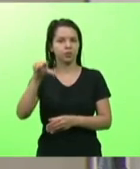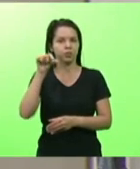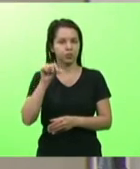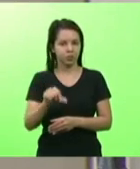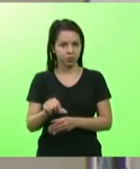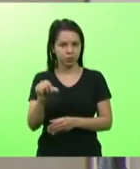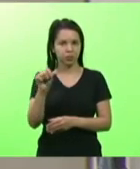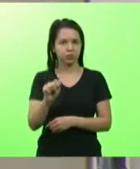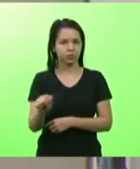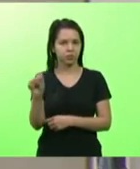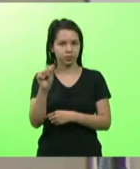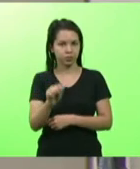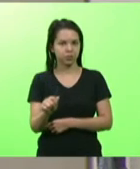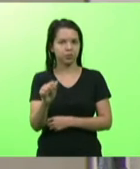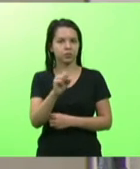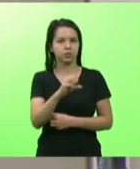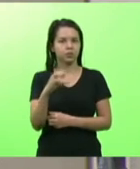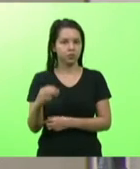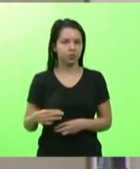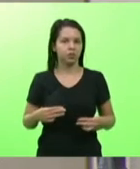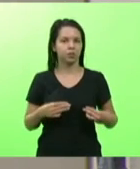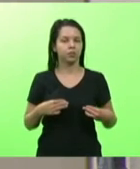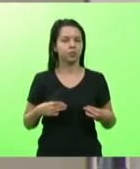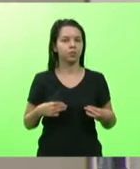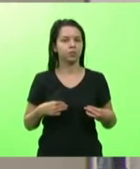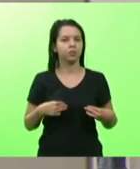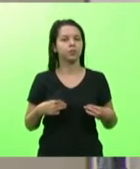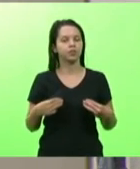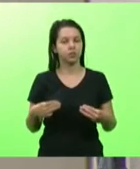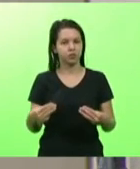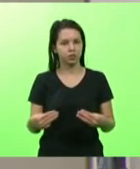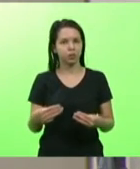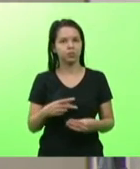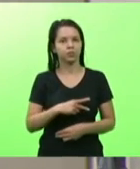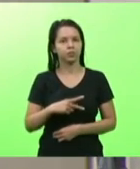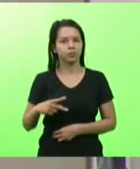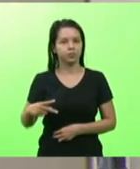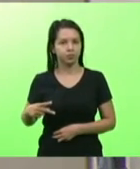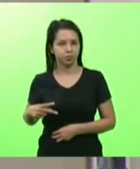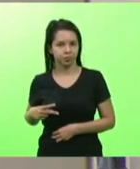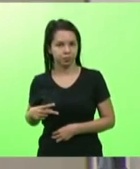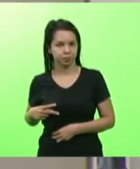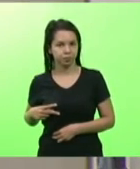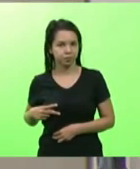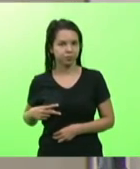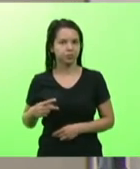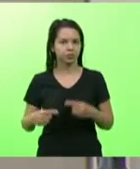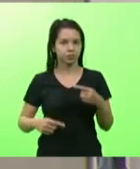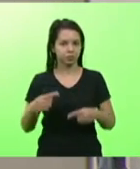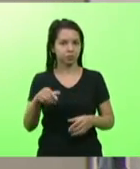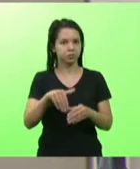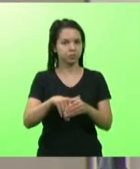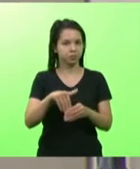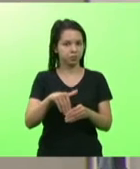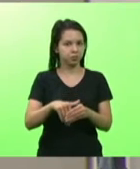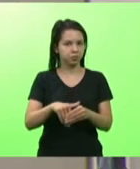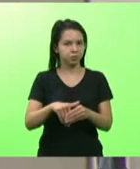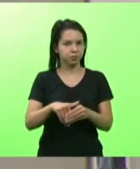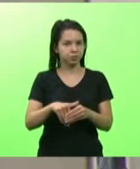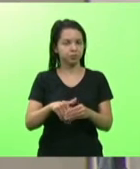associação Catarinense do Ministério Público em discussão não havendo Quem Queira discutir em votação deputados que aprovam permaneçam como se encontram